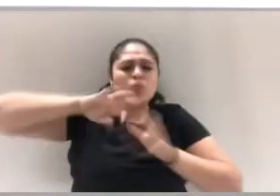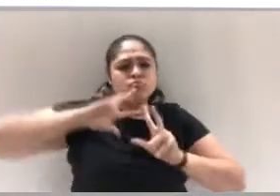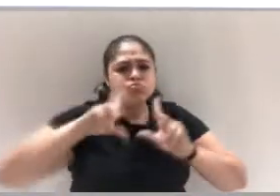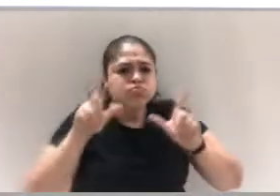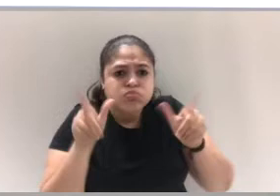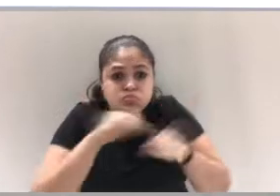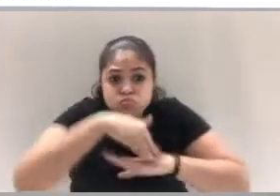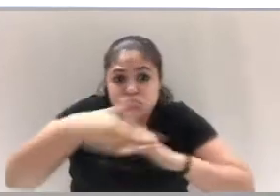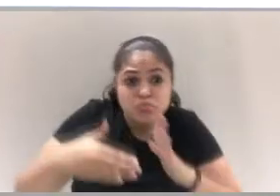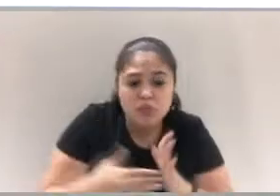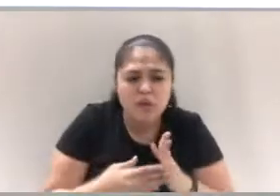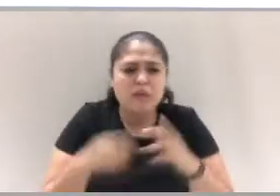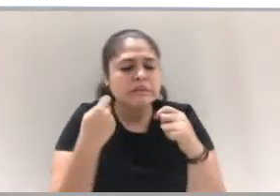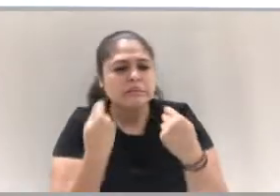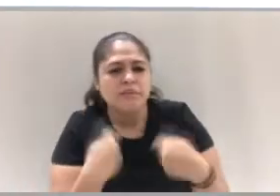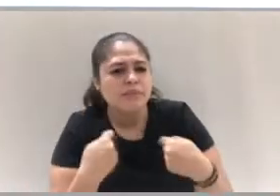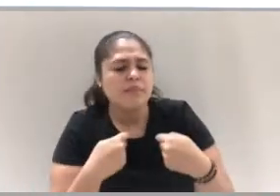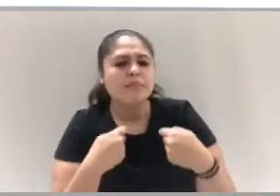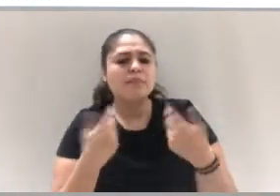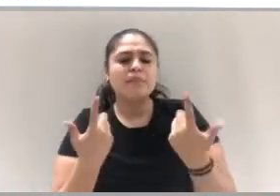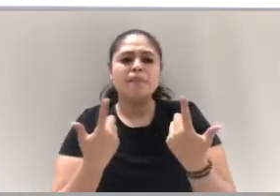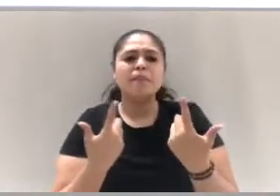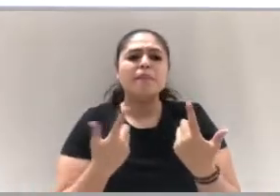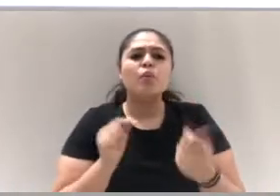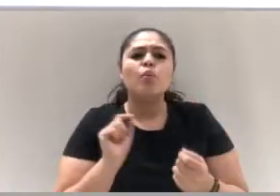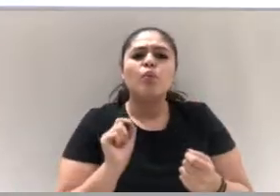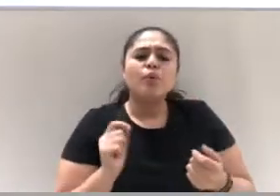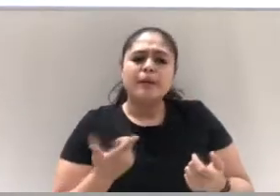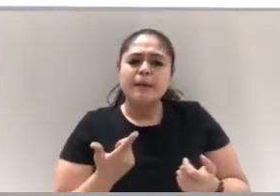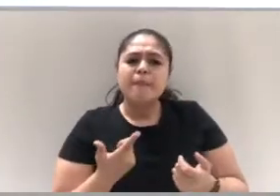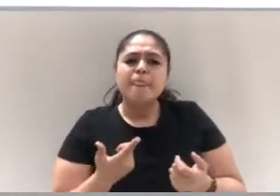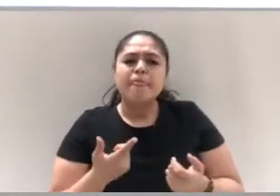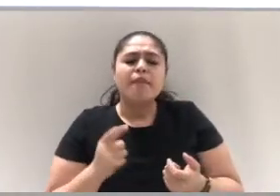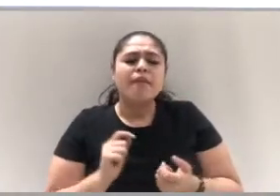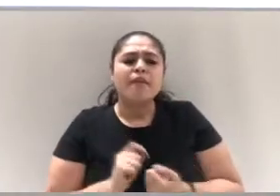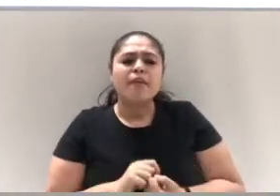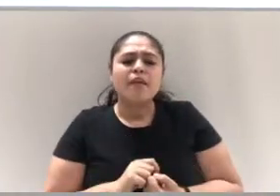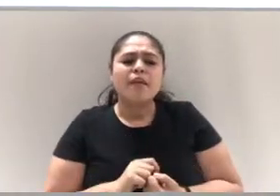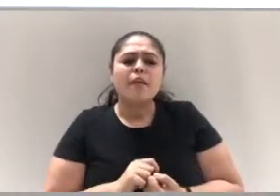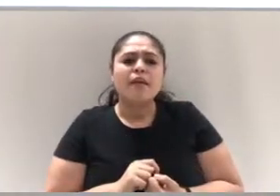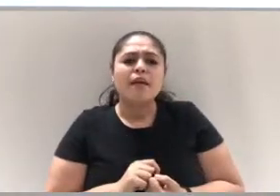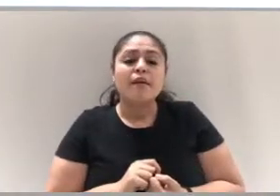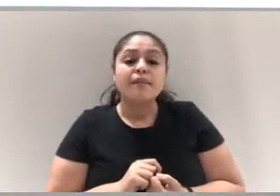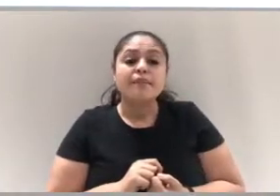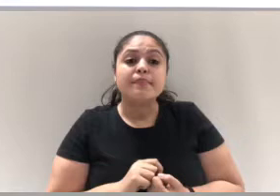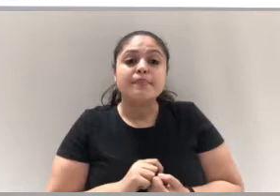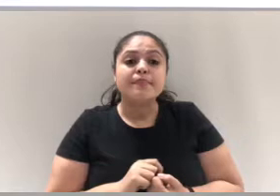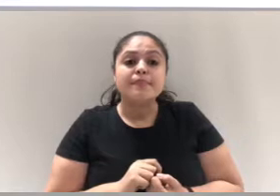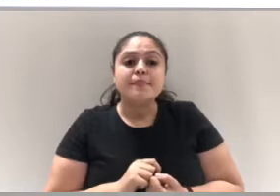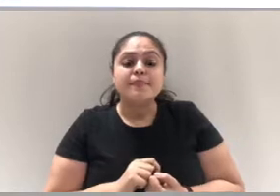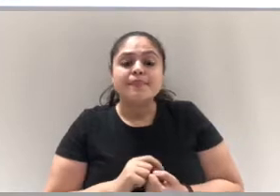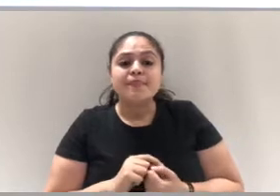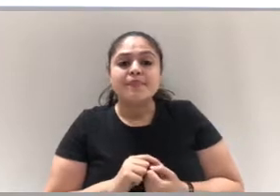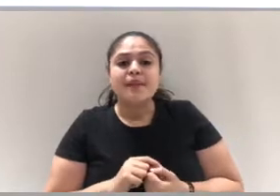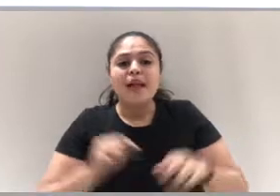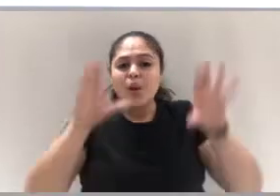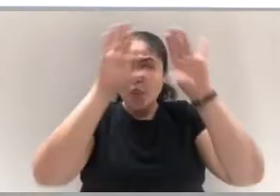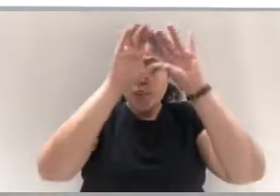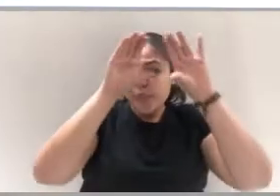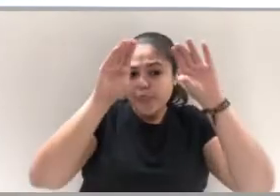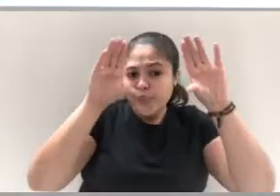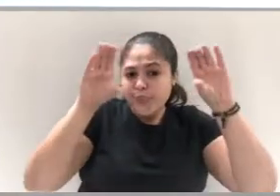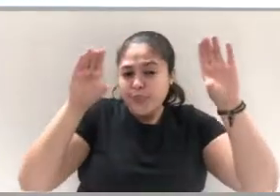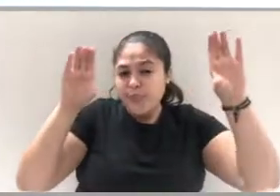planetário inteiro, há necessidade de uma condição. Essa condição é que